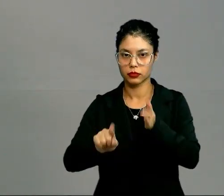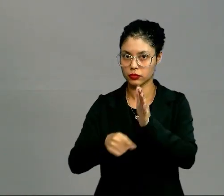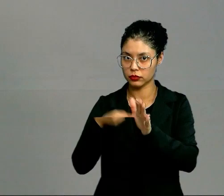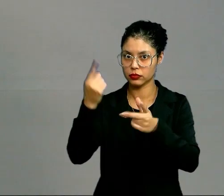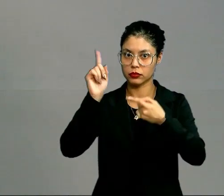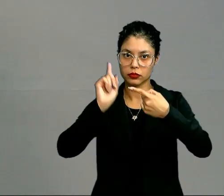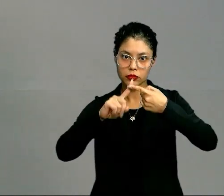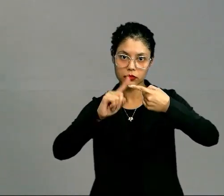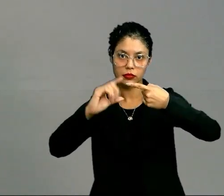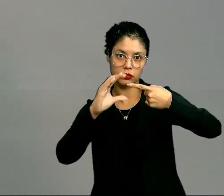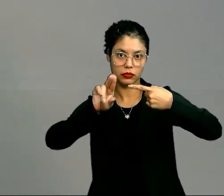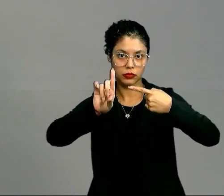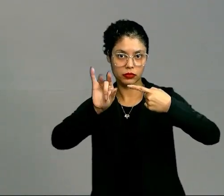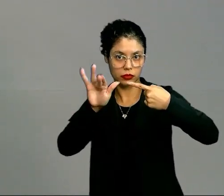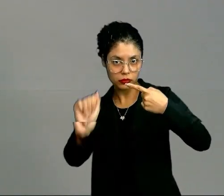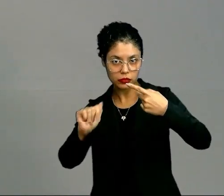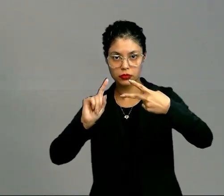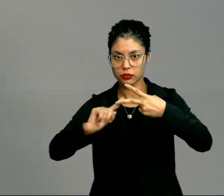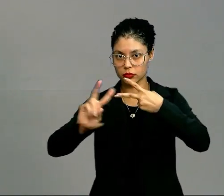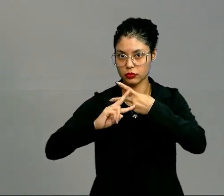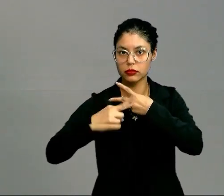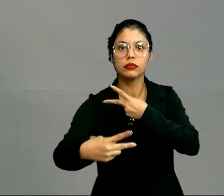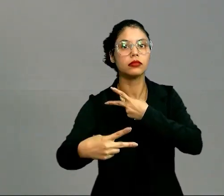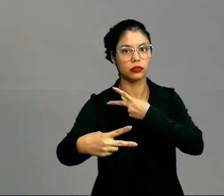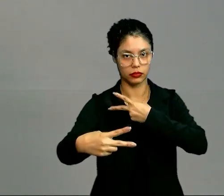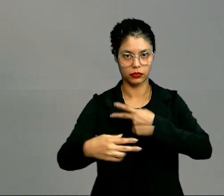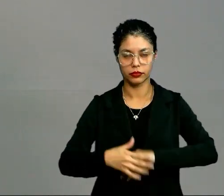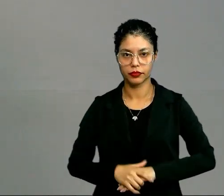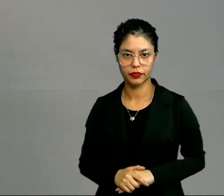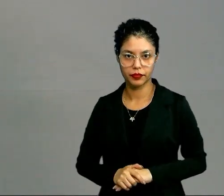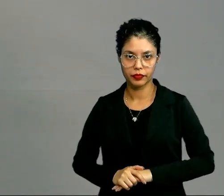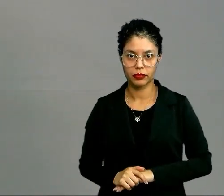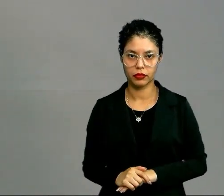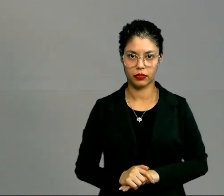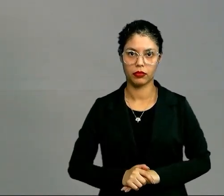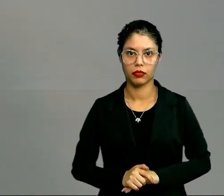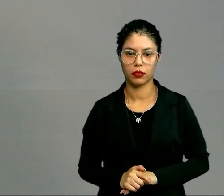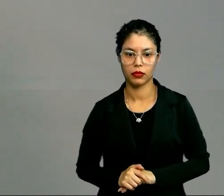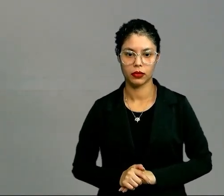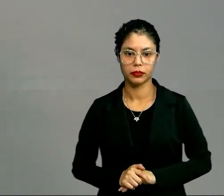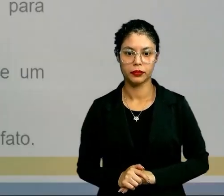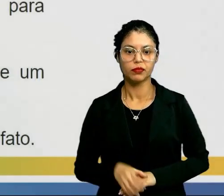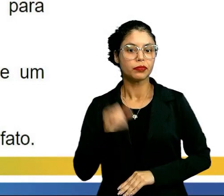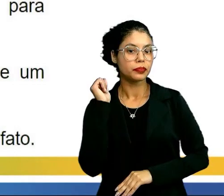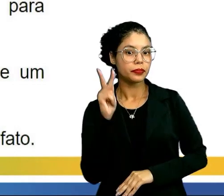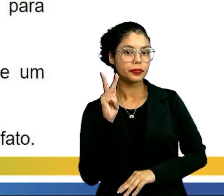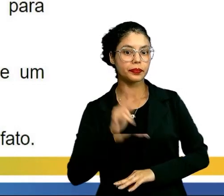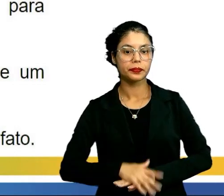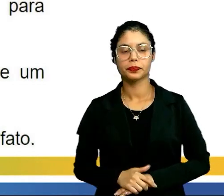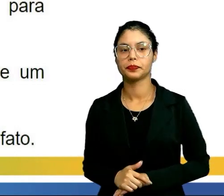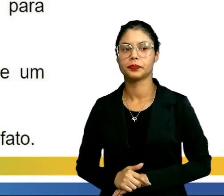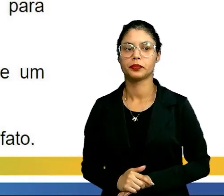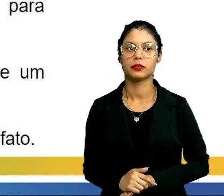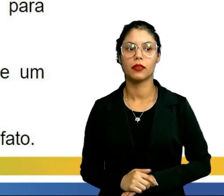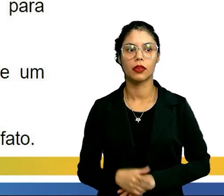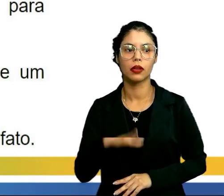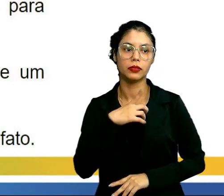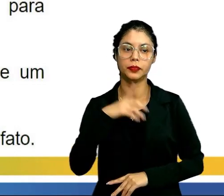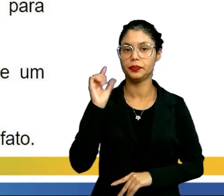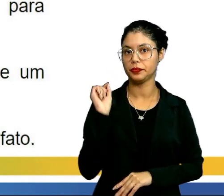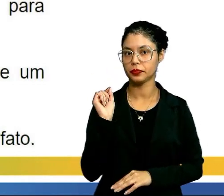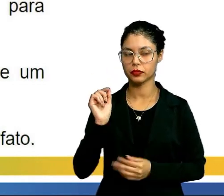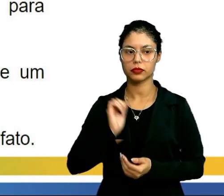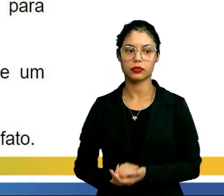primeiro lugar você coloca a causa e aí logo em seguida você coloca a consequência, tá ok? E aí nós